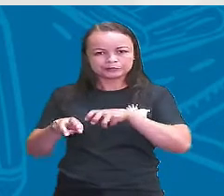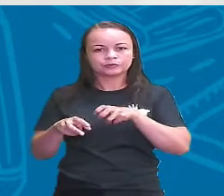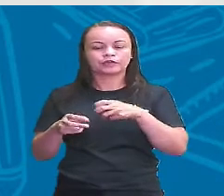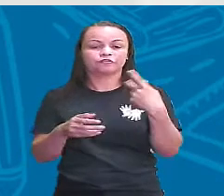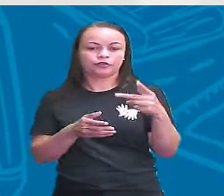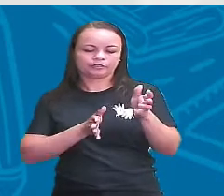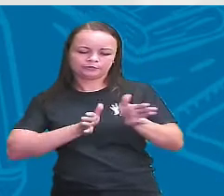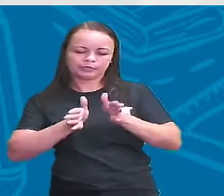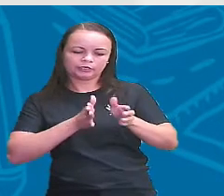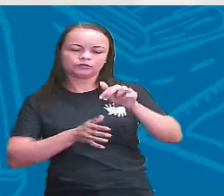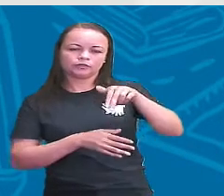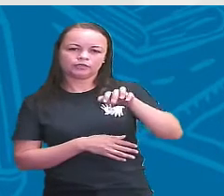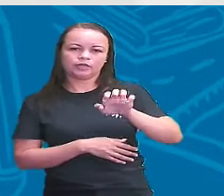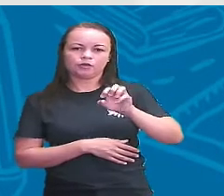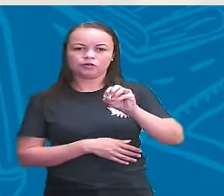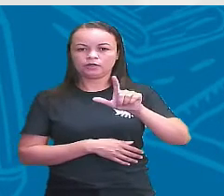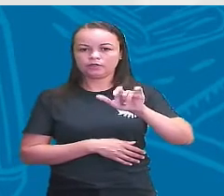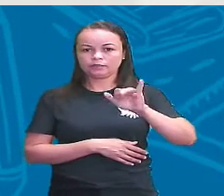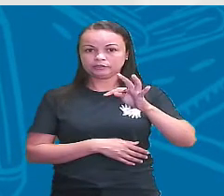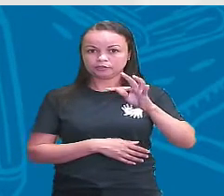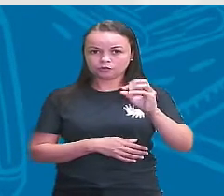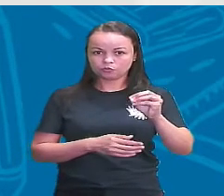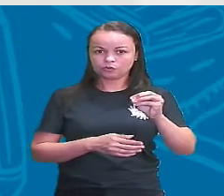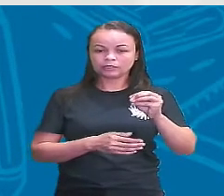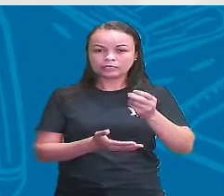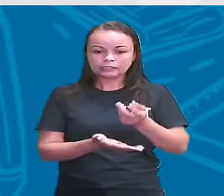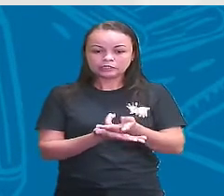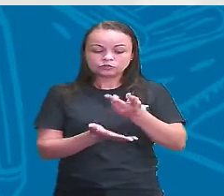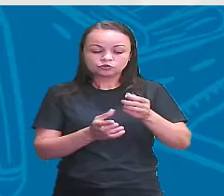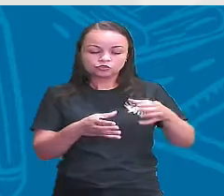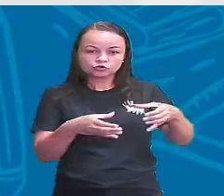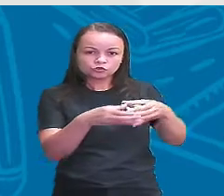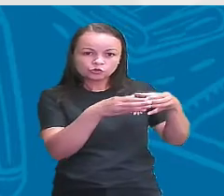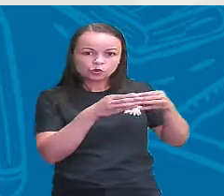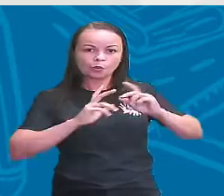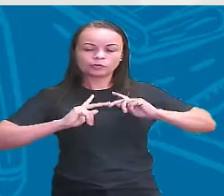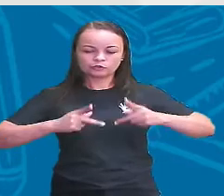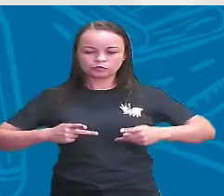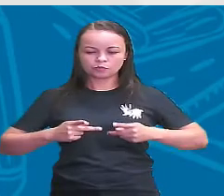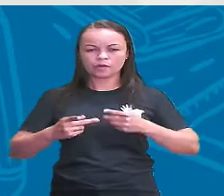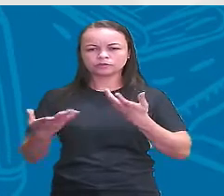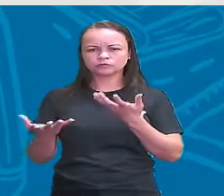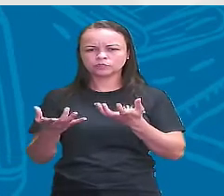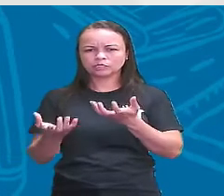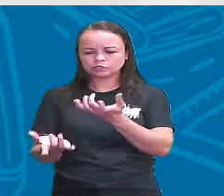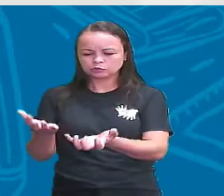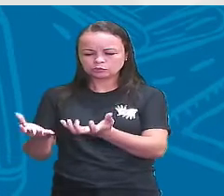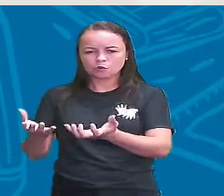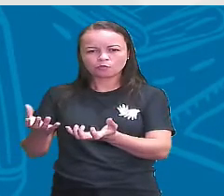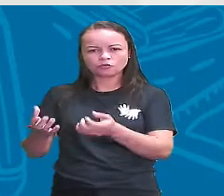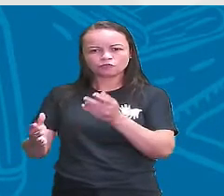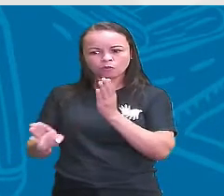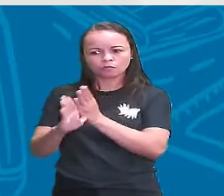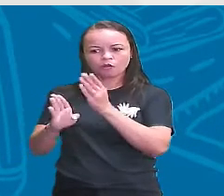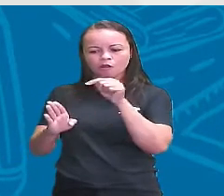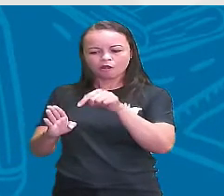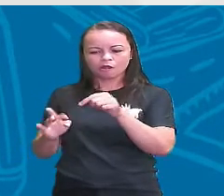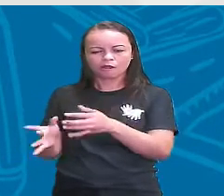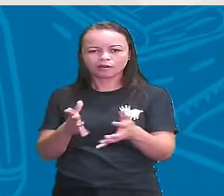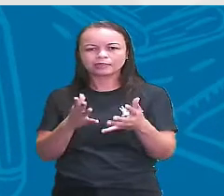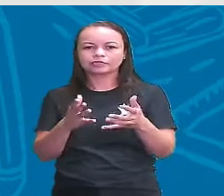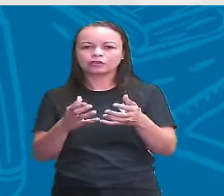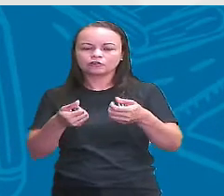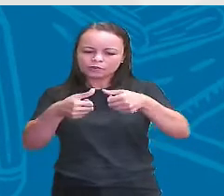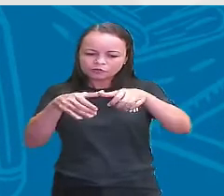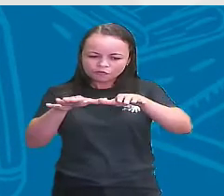dessas atitudes dos primeiros grupos humanos. Com a descoberta e o controle do fogo, esses grupos puderam fixar-se em um único lugar,